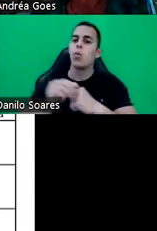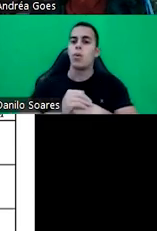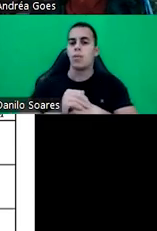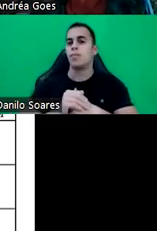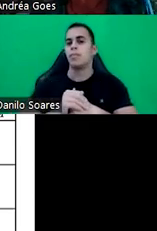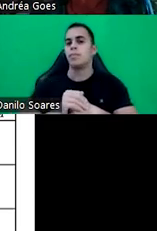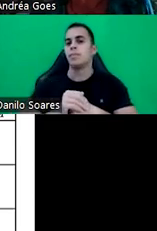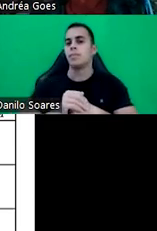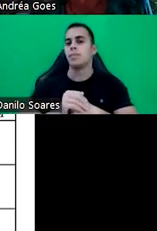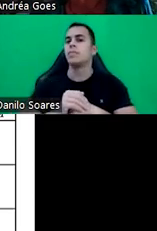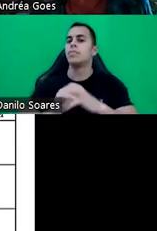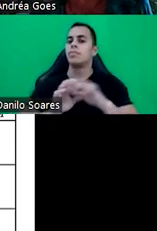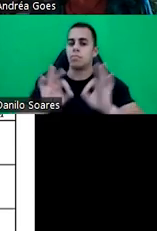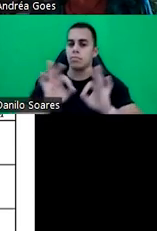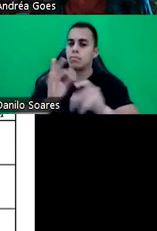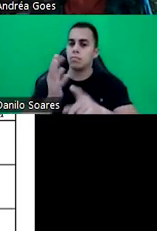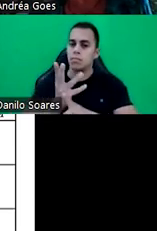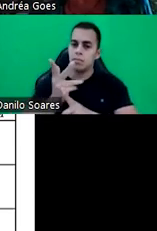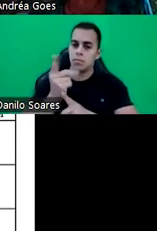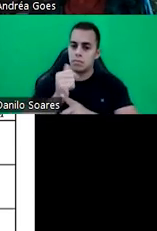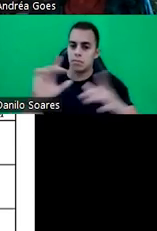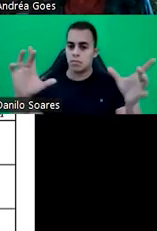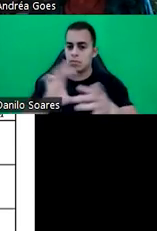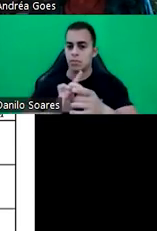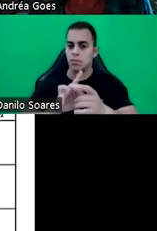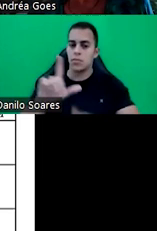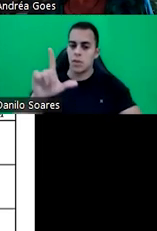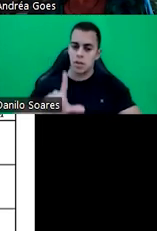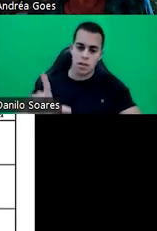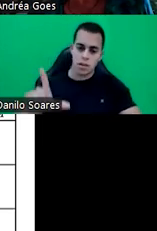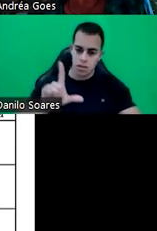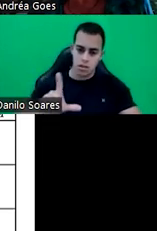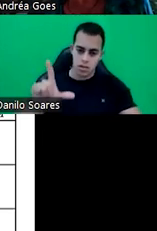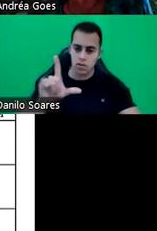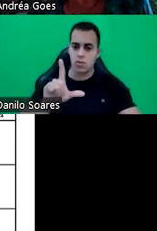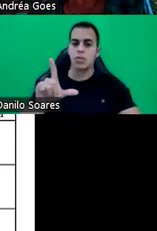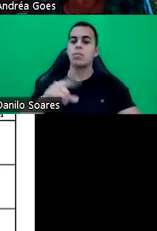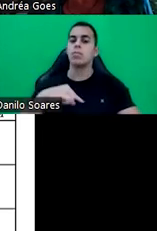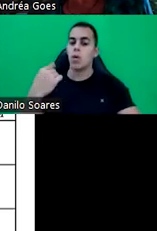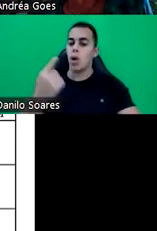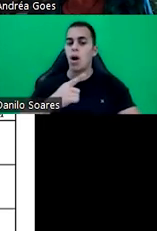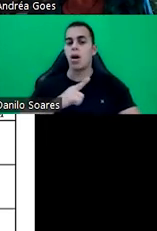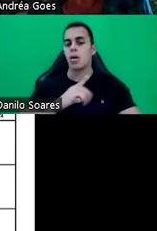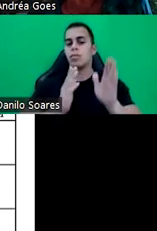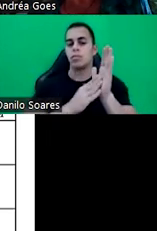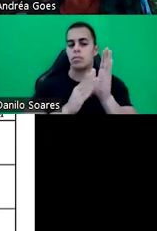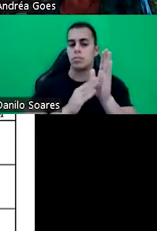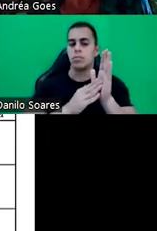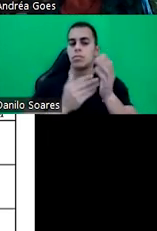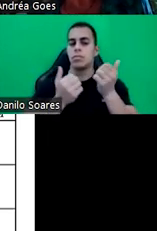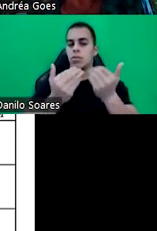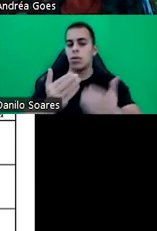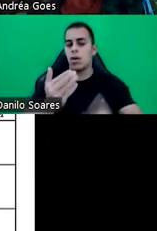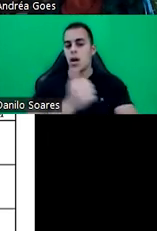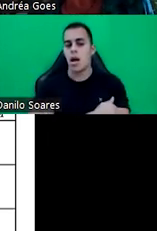pelas nossas artes em relação à literatura. E aí a gente propõe aos alunos, no material didático, que eles determinem